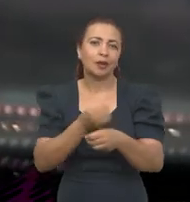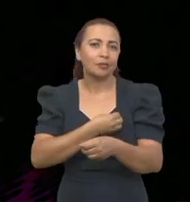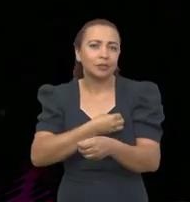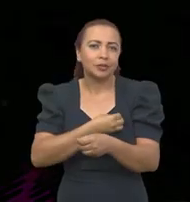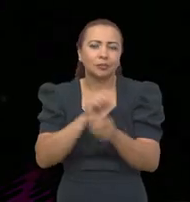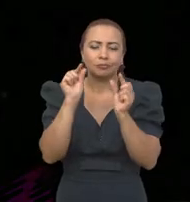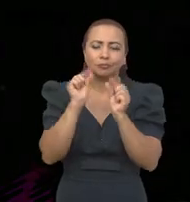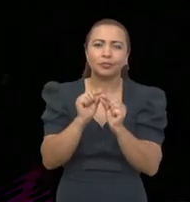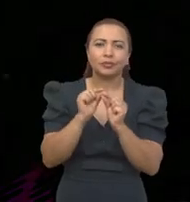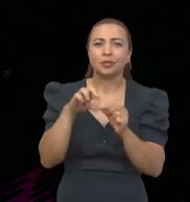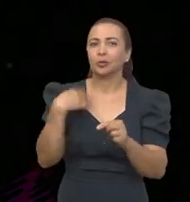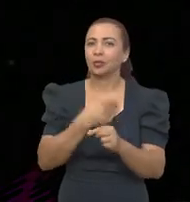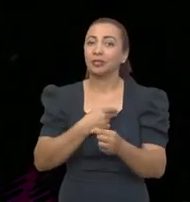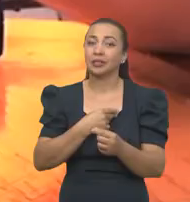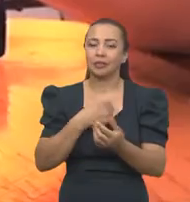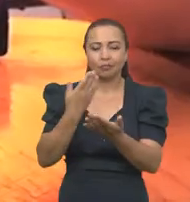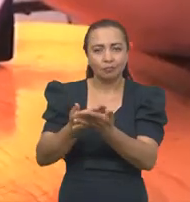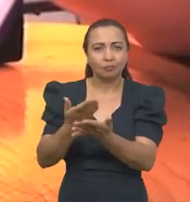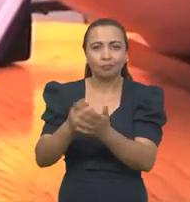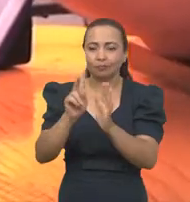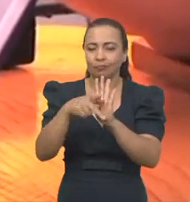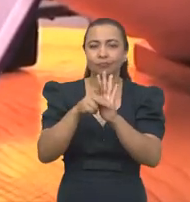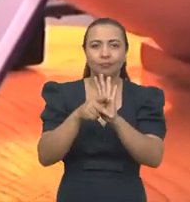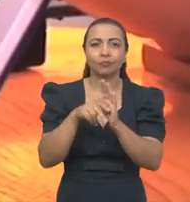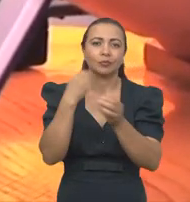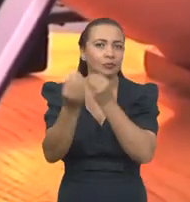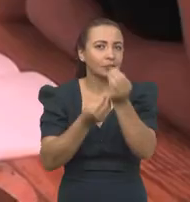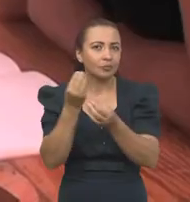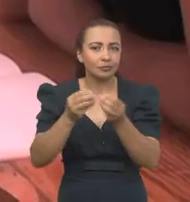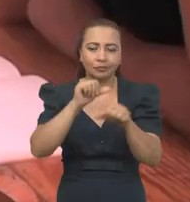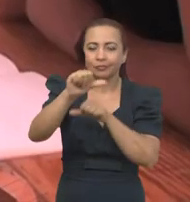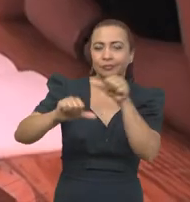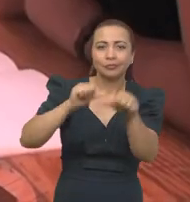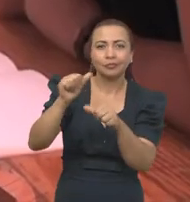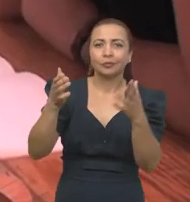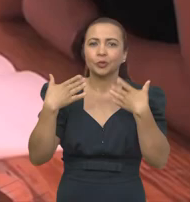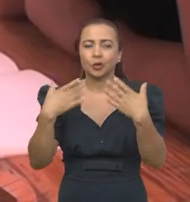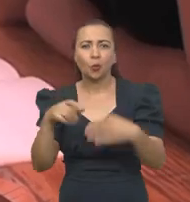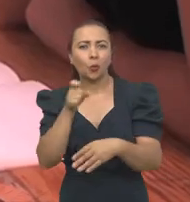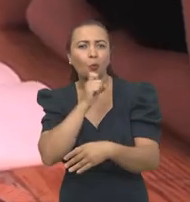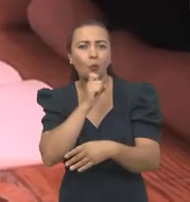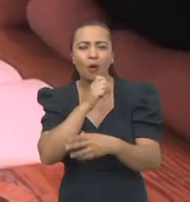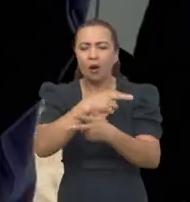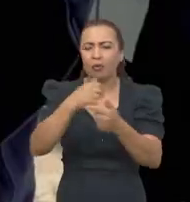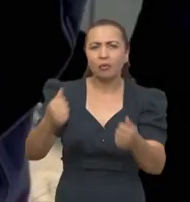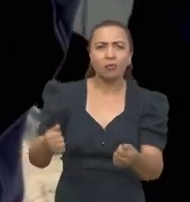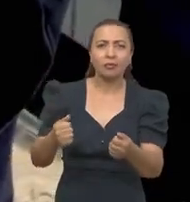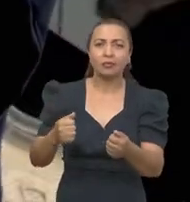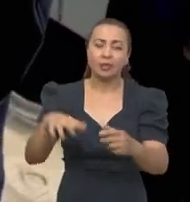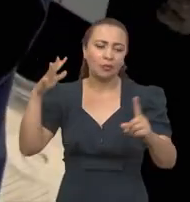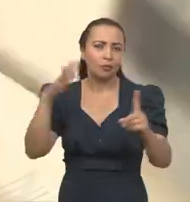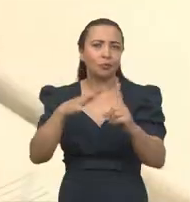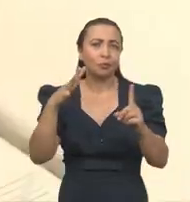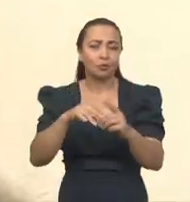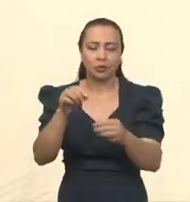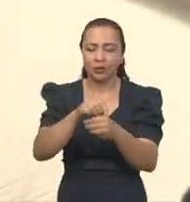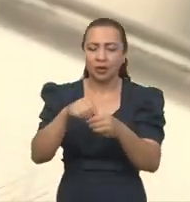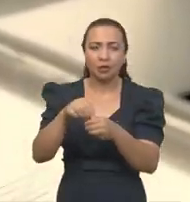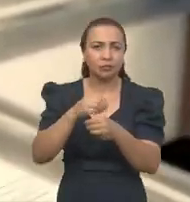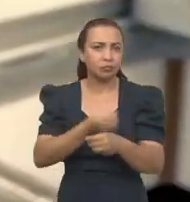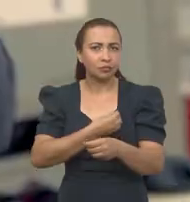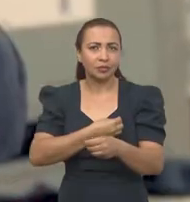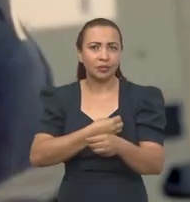microrganismos então a gente está estudando aqui no nesse projeto como é que as mudanças climáticas influenciam esses